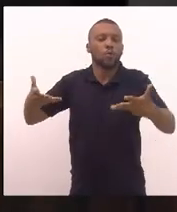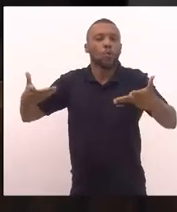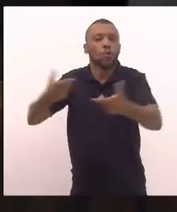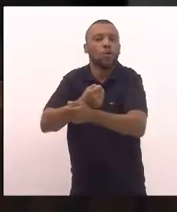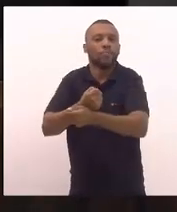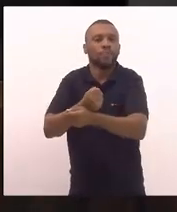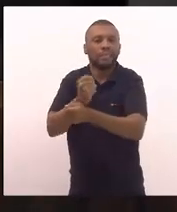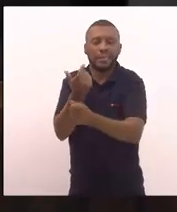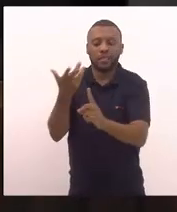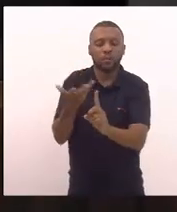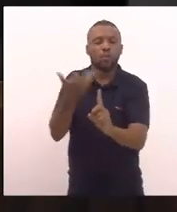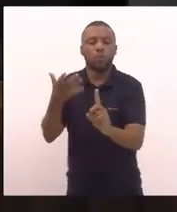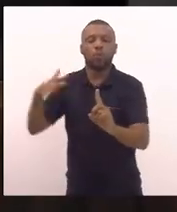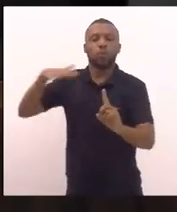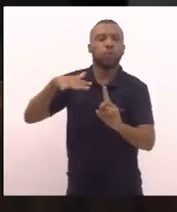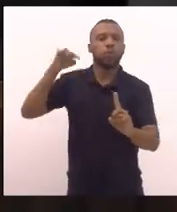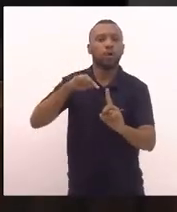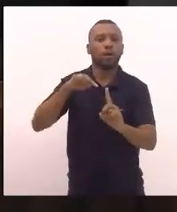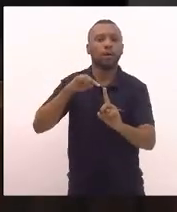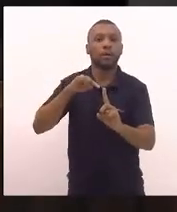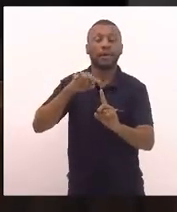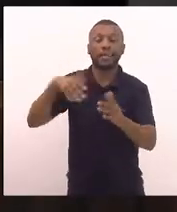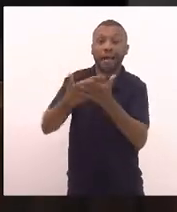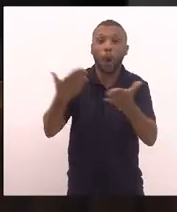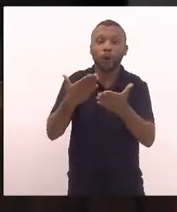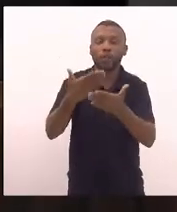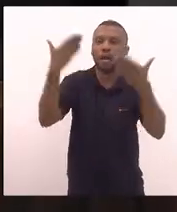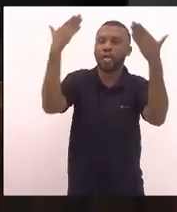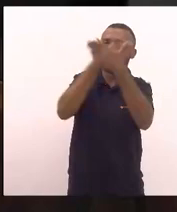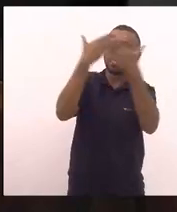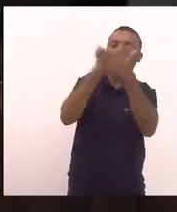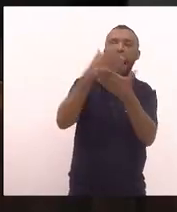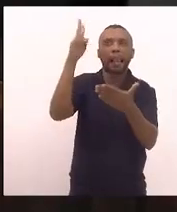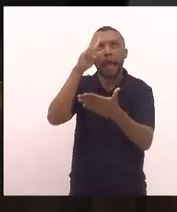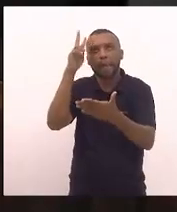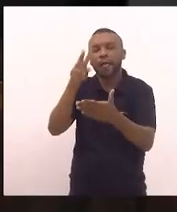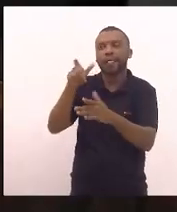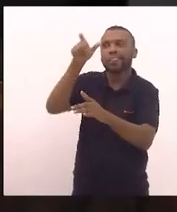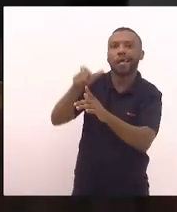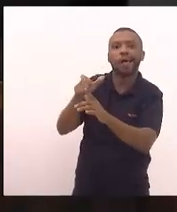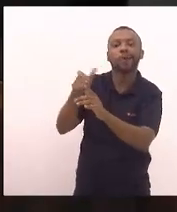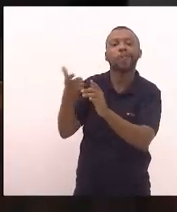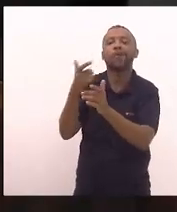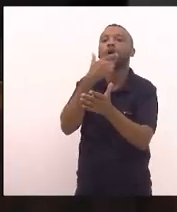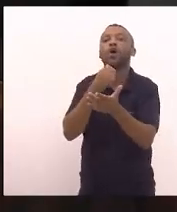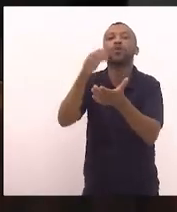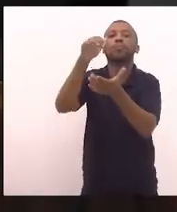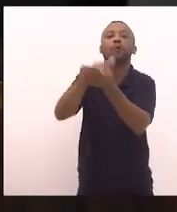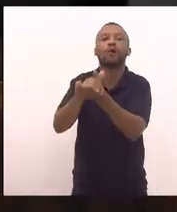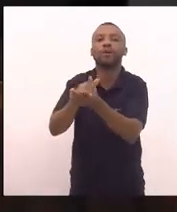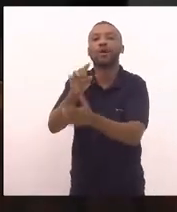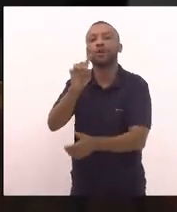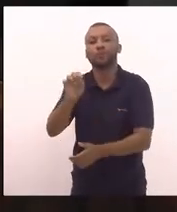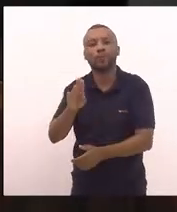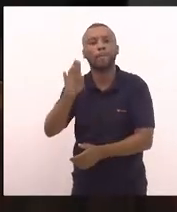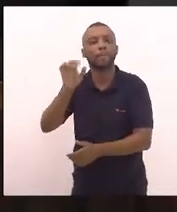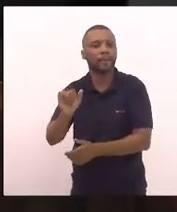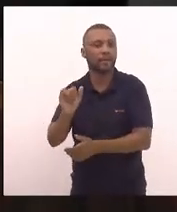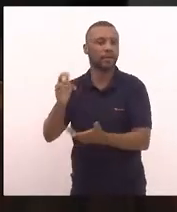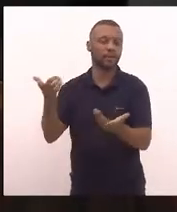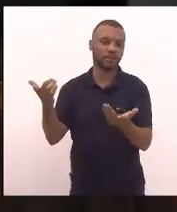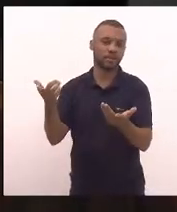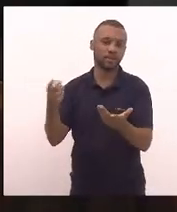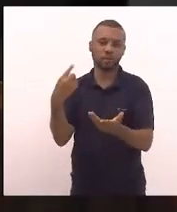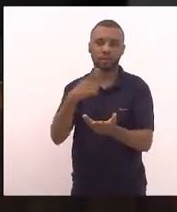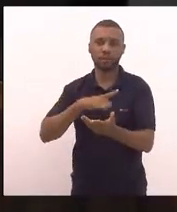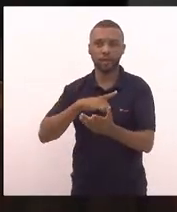que se destacou na época e é invisível. Quando se lembram dela, só se lembra dela como esposa do Zumbi dos Palmares. Nós